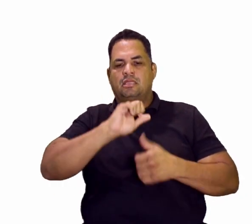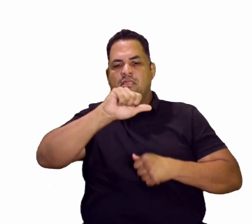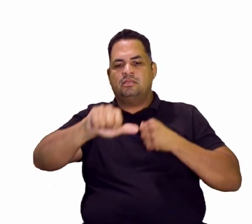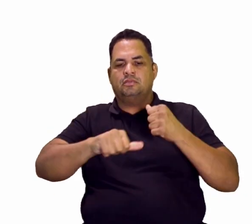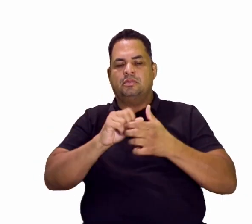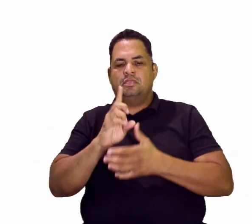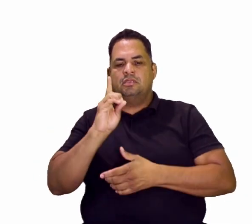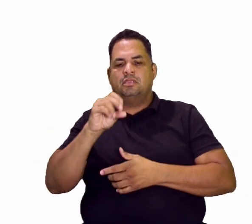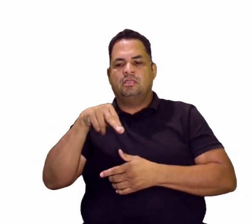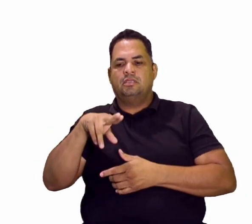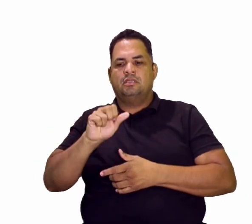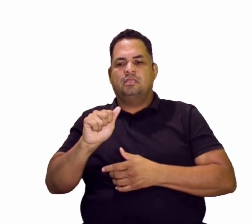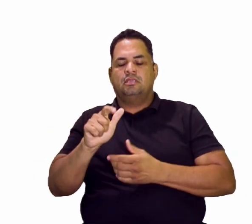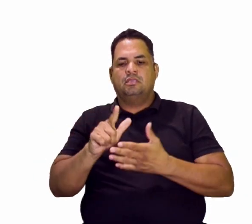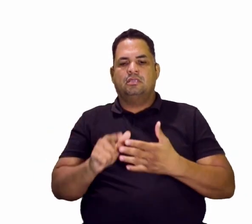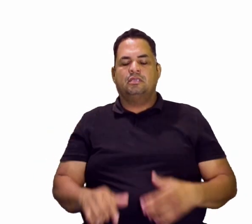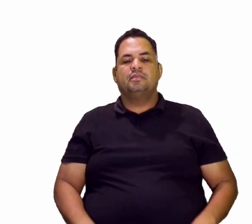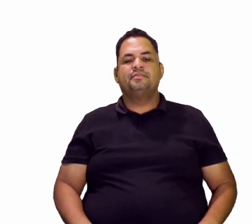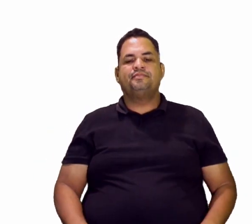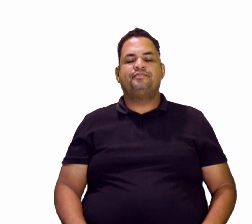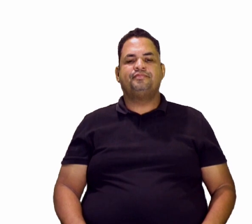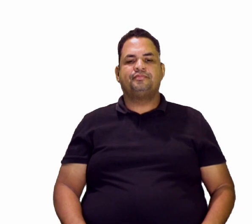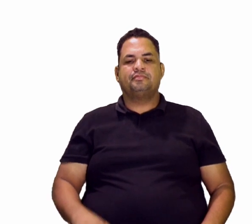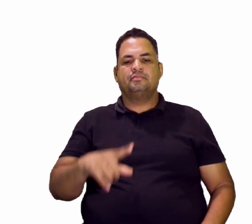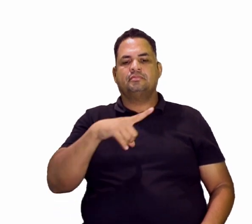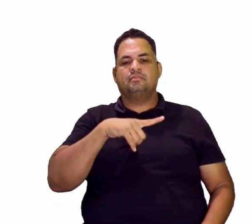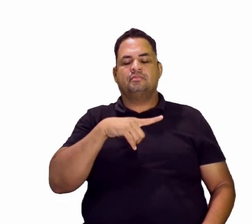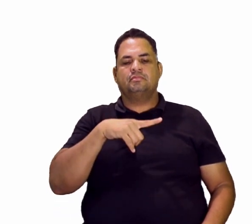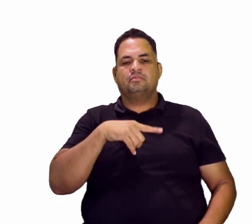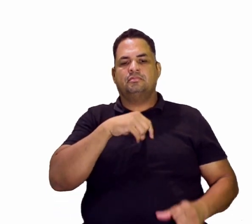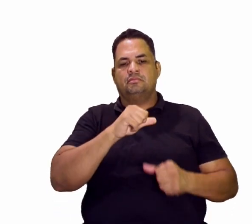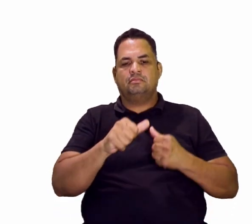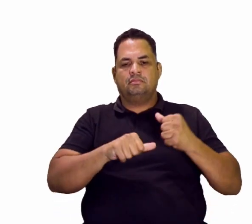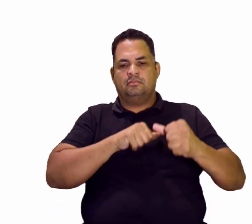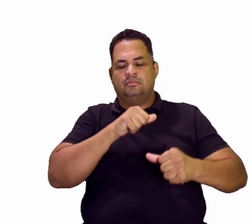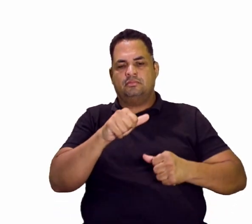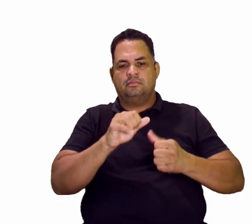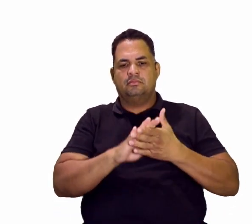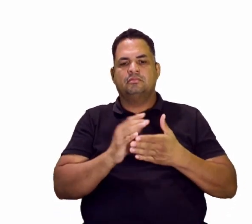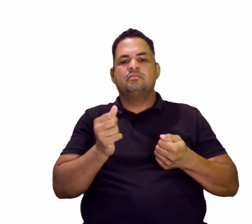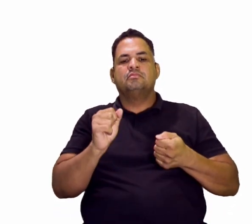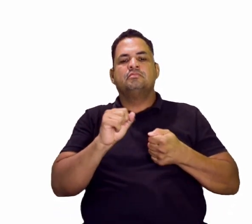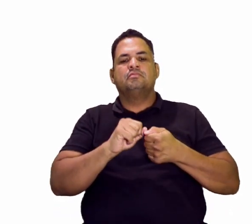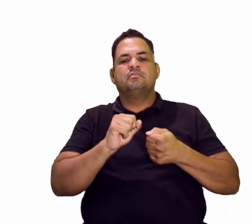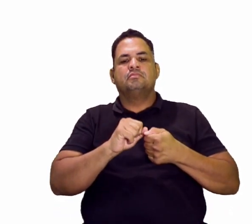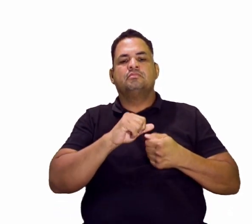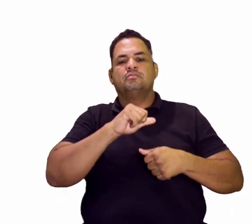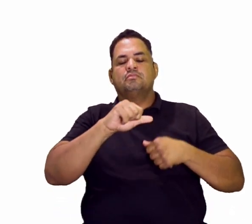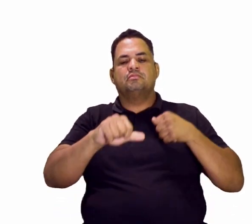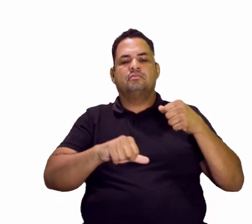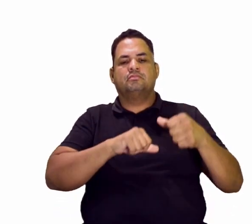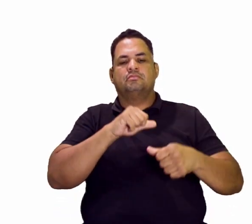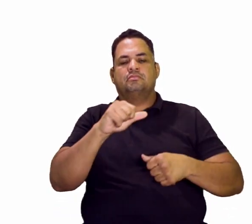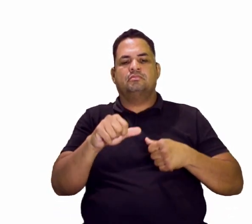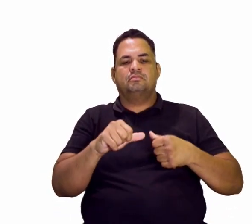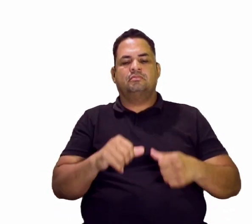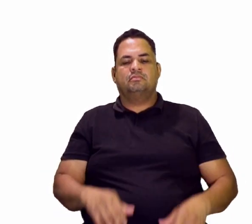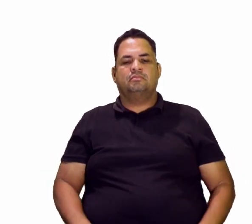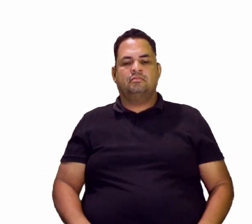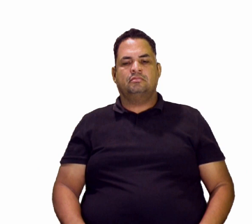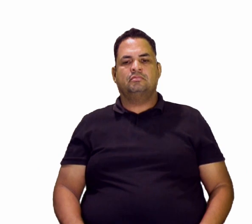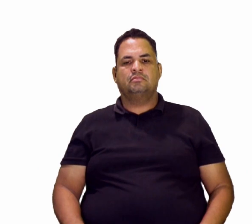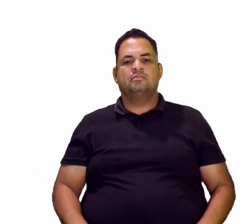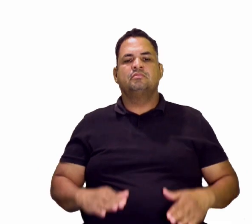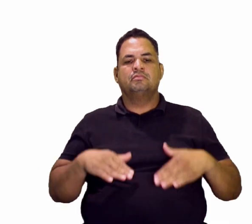os vírus, no caso os retrovírus, eles vão ter essa transcriptase reversa para fazer essa reversão e transformar o RNA em